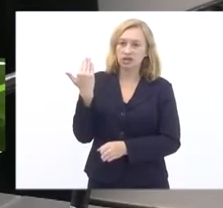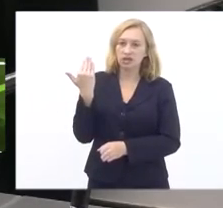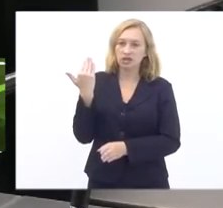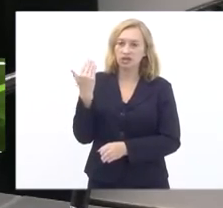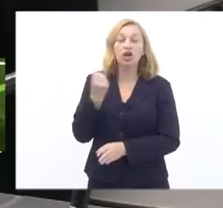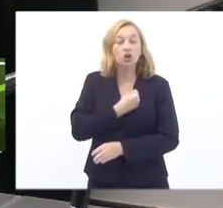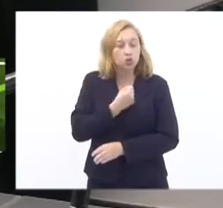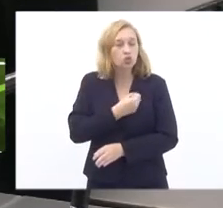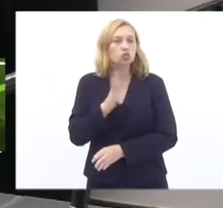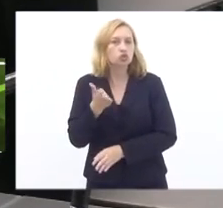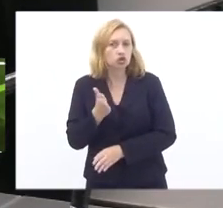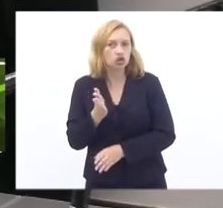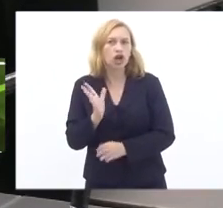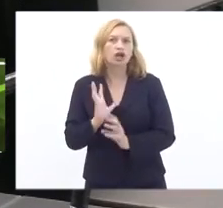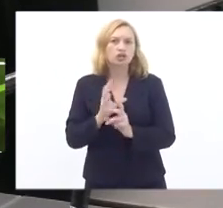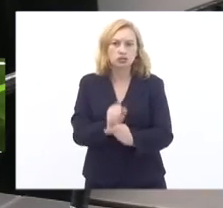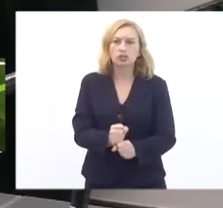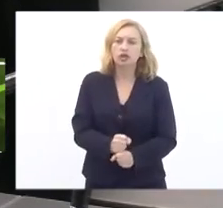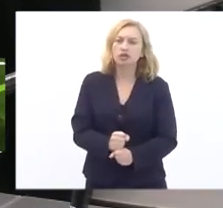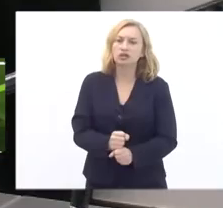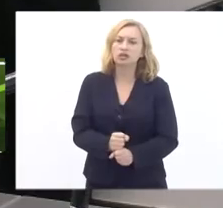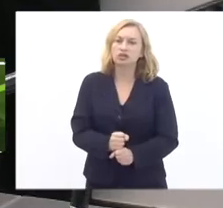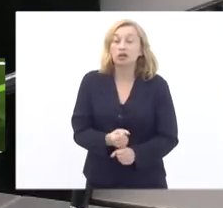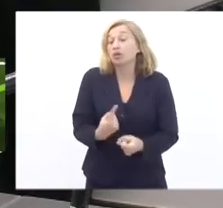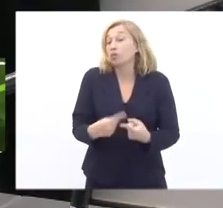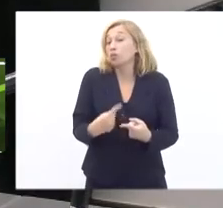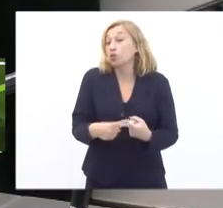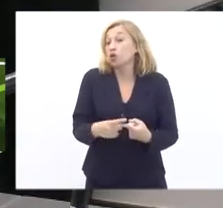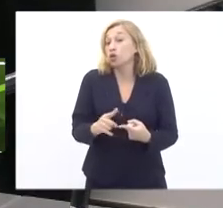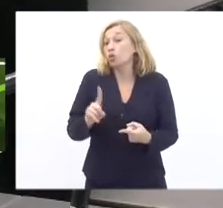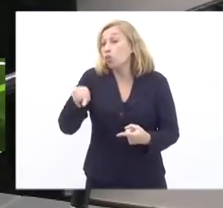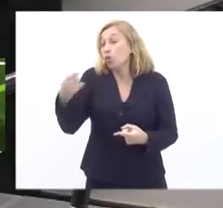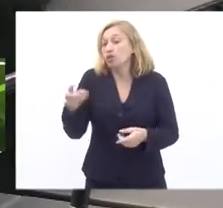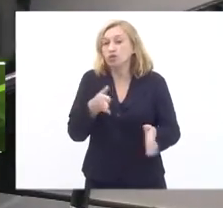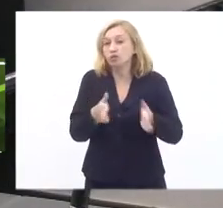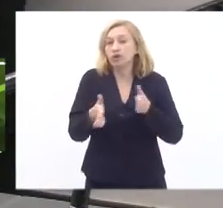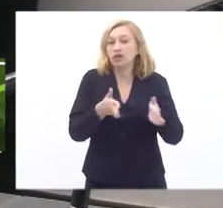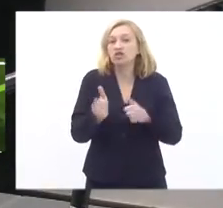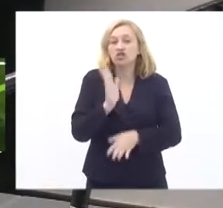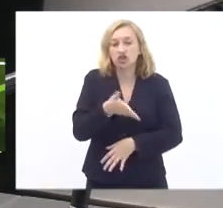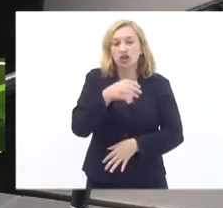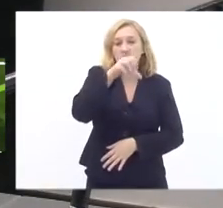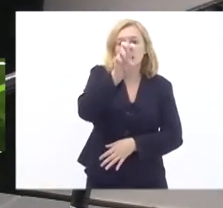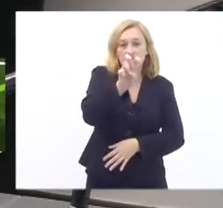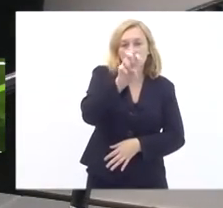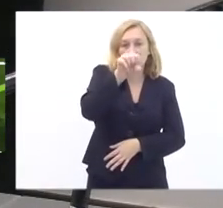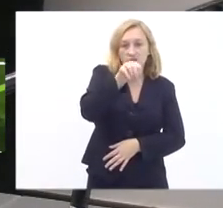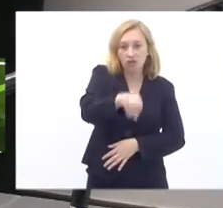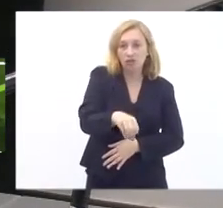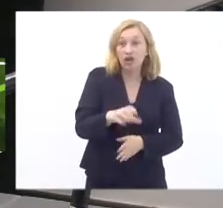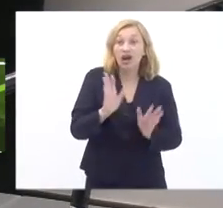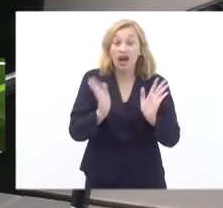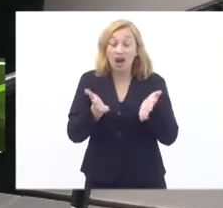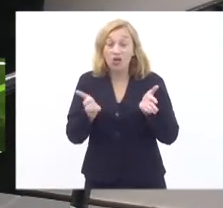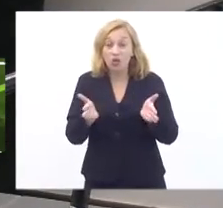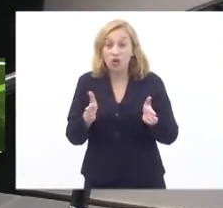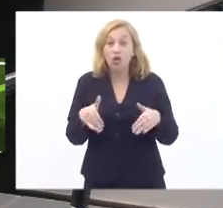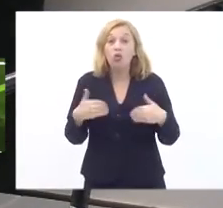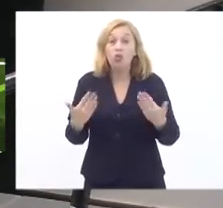com número já calculado, né? Porque o outro período já era 5,90. Agora,